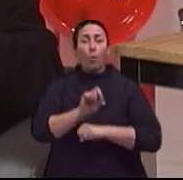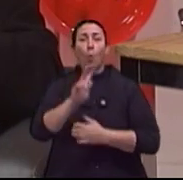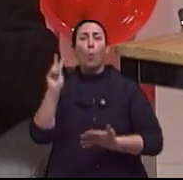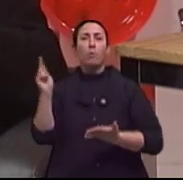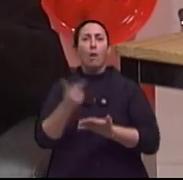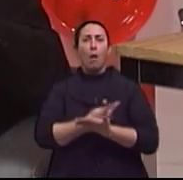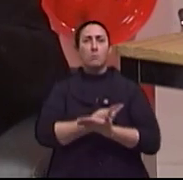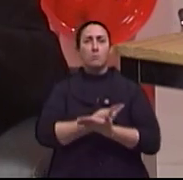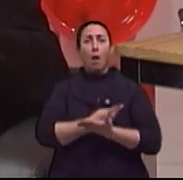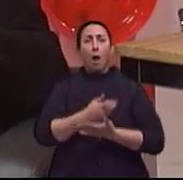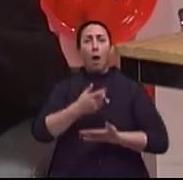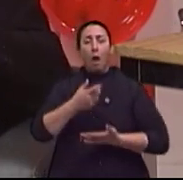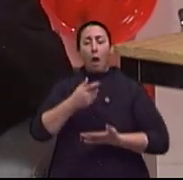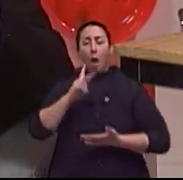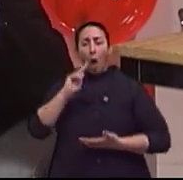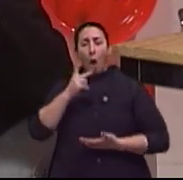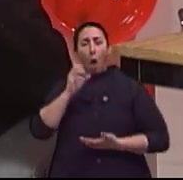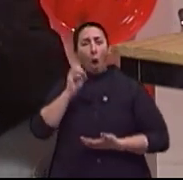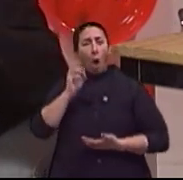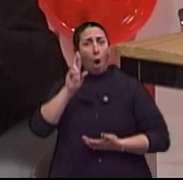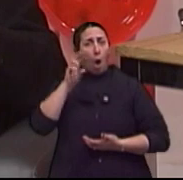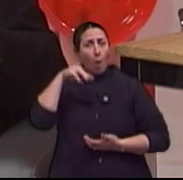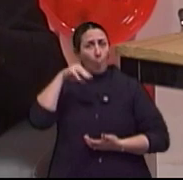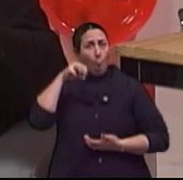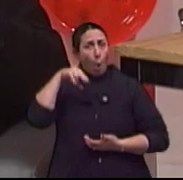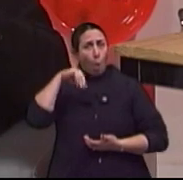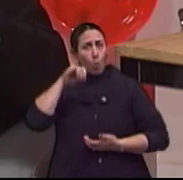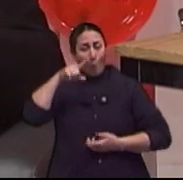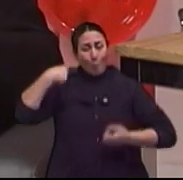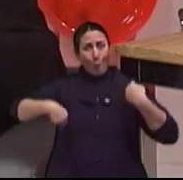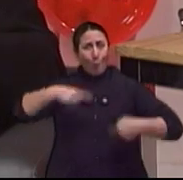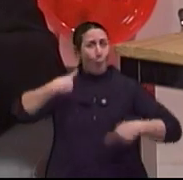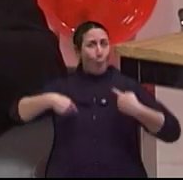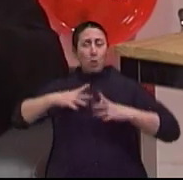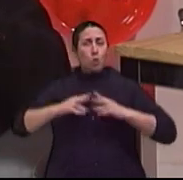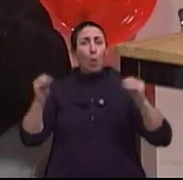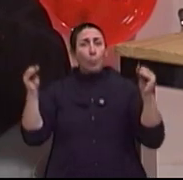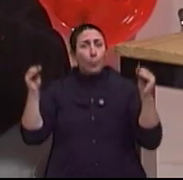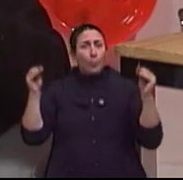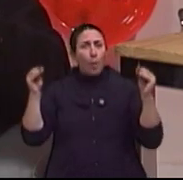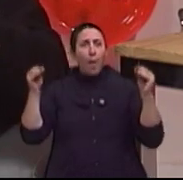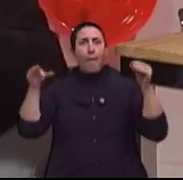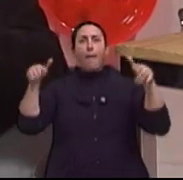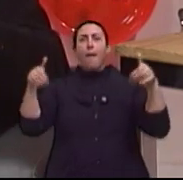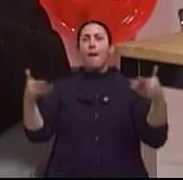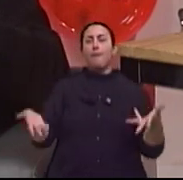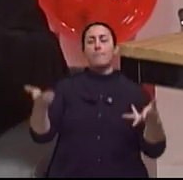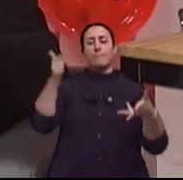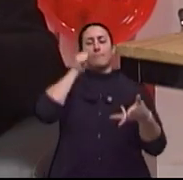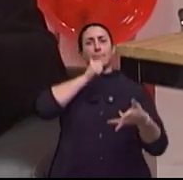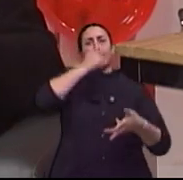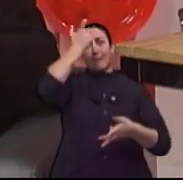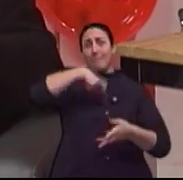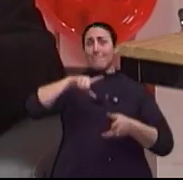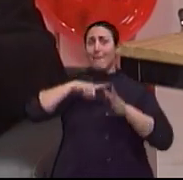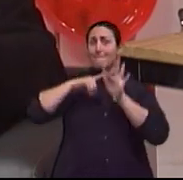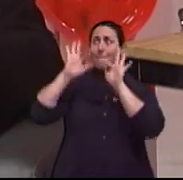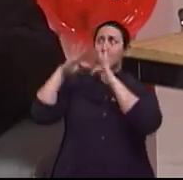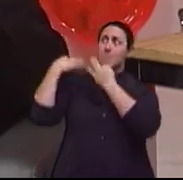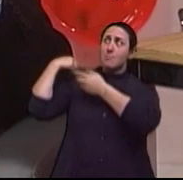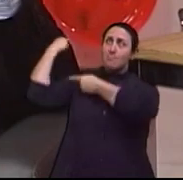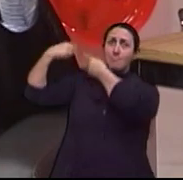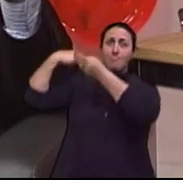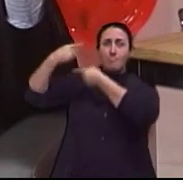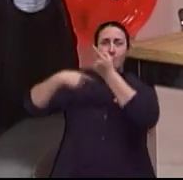femininos aí aquelas mulheres que tem predisposição familiar tem outros casos de